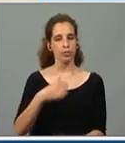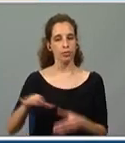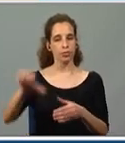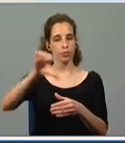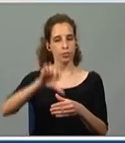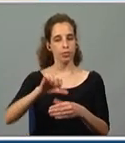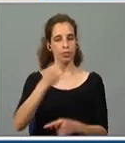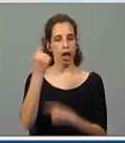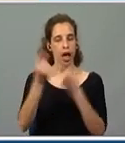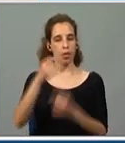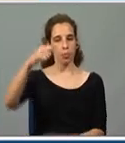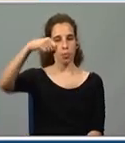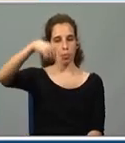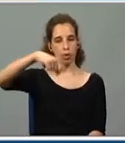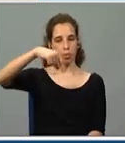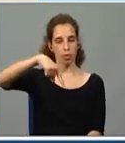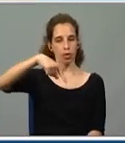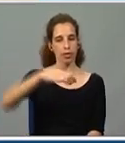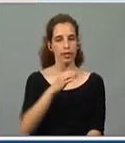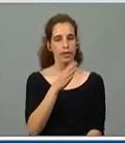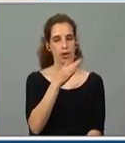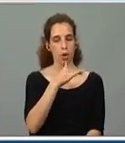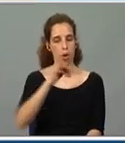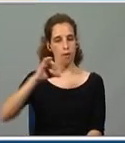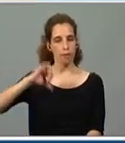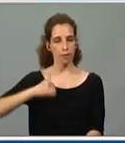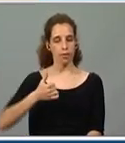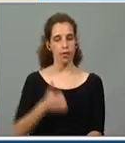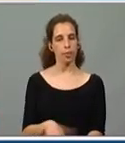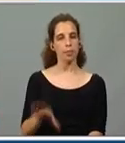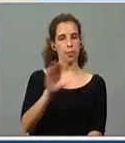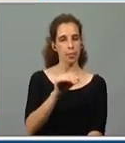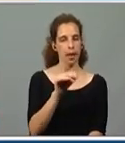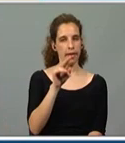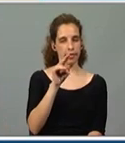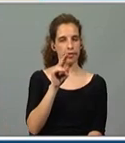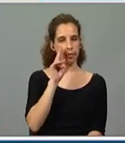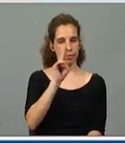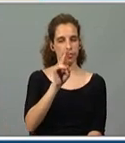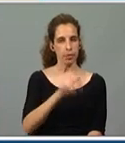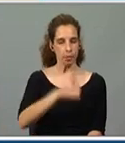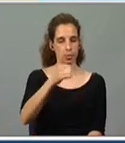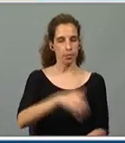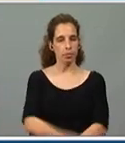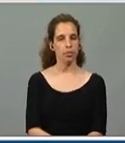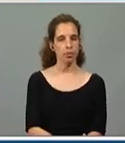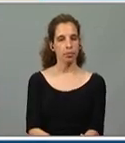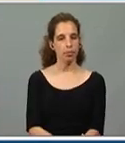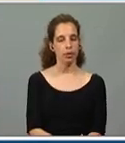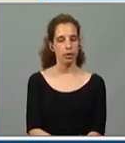adicionar algumas gotas de corante verde para ser mais visível o nosso processo.